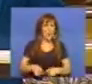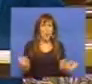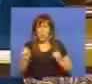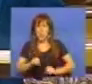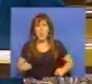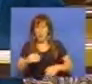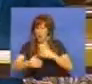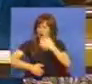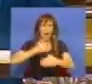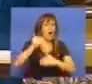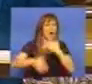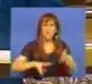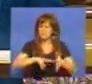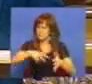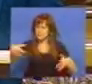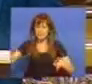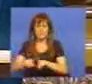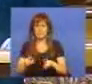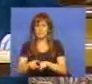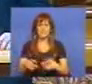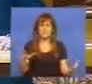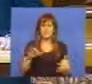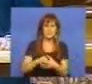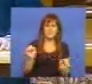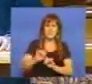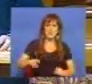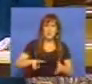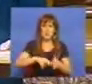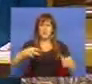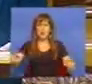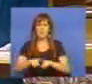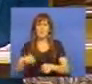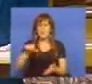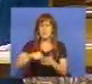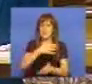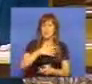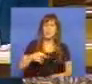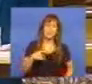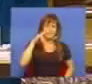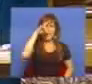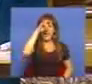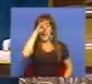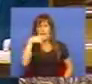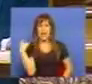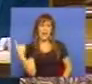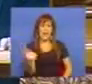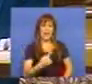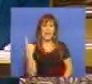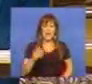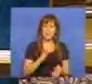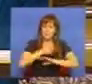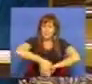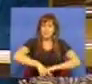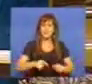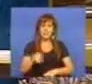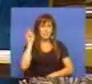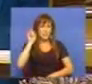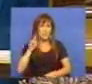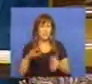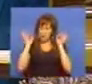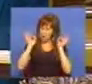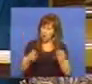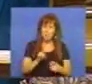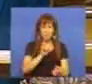está em curso qualquer reforma da rede de urgências e a reforma dos Centros de Saúde anda a passo de caracol. O acesso e a qualidade, a